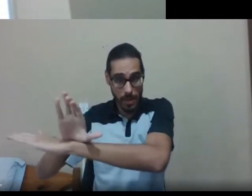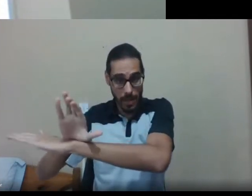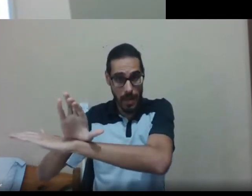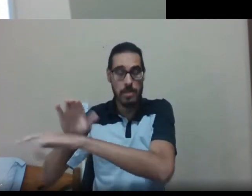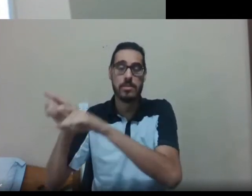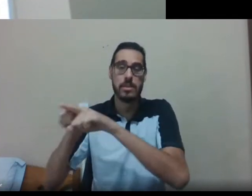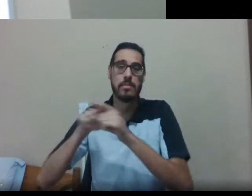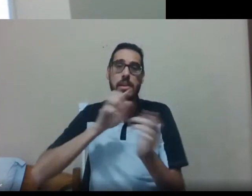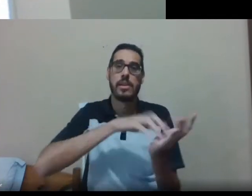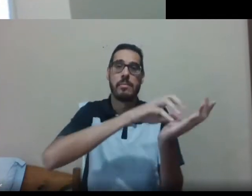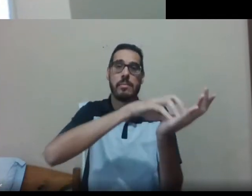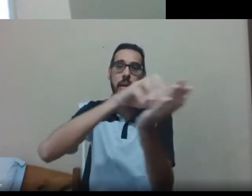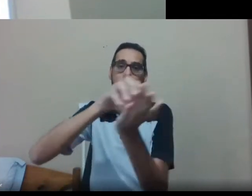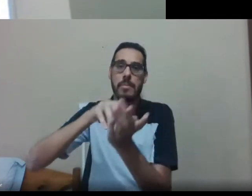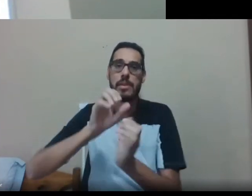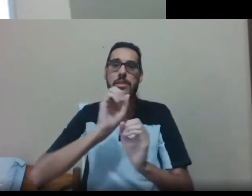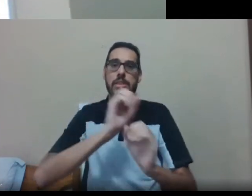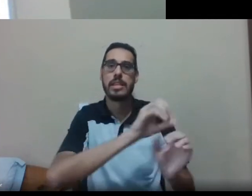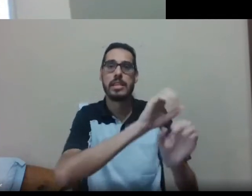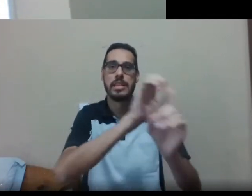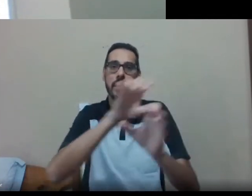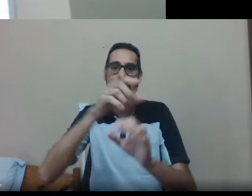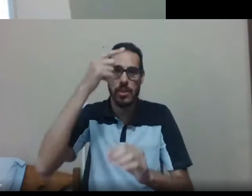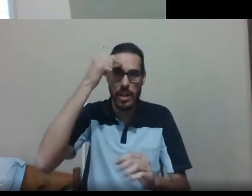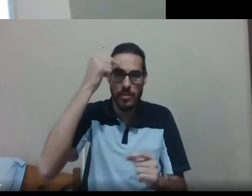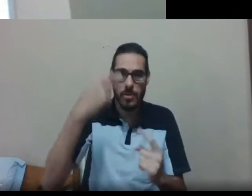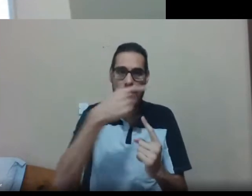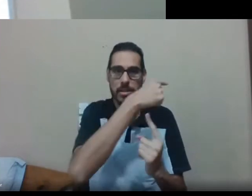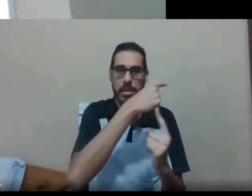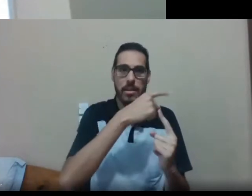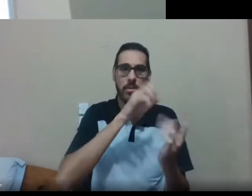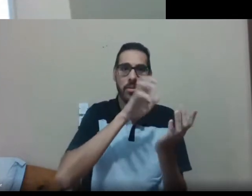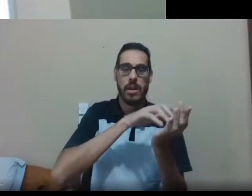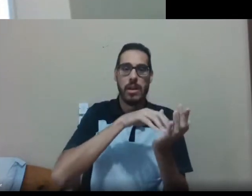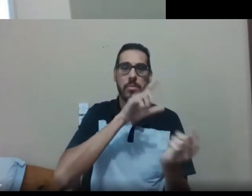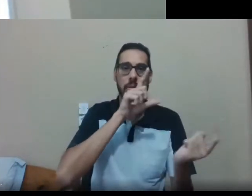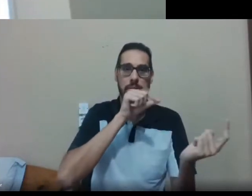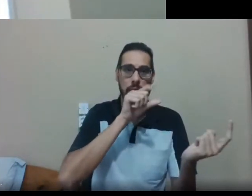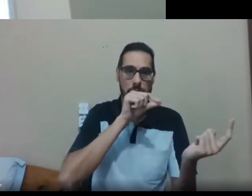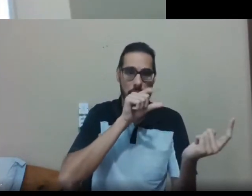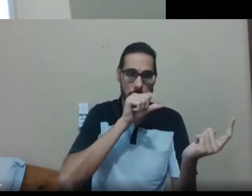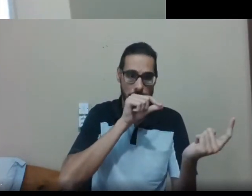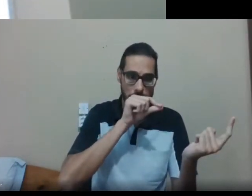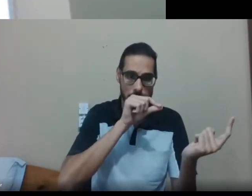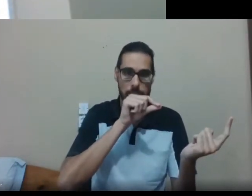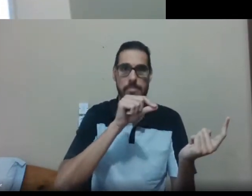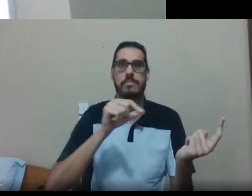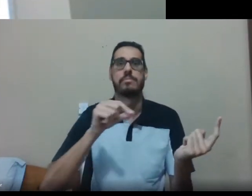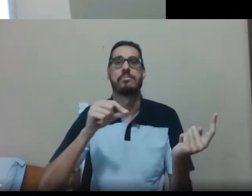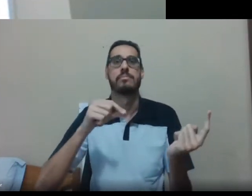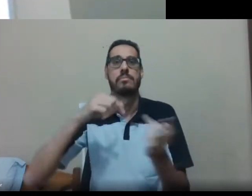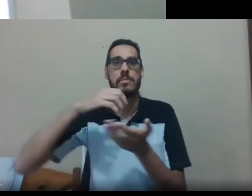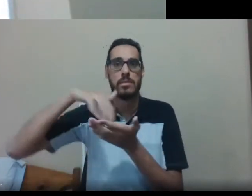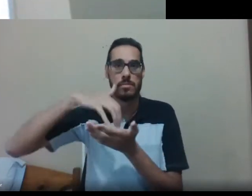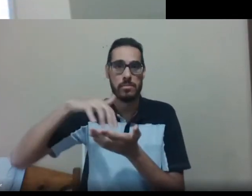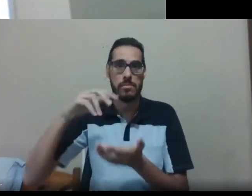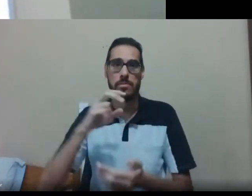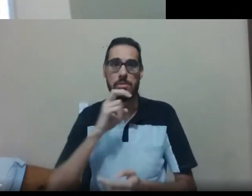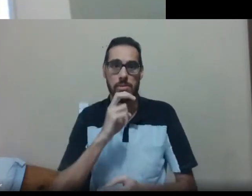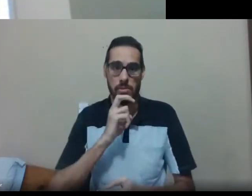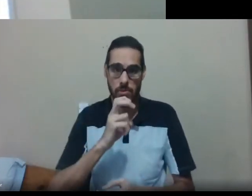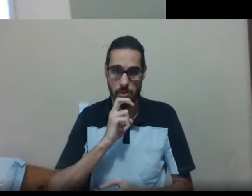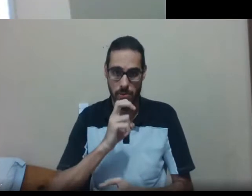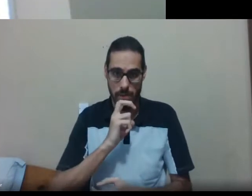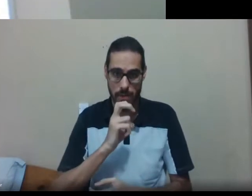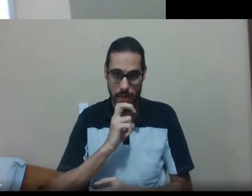Sorocaba. Temos uma parceria muito importante com a SEAD, que está presente aqui com a sua equipe também para essa conversa